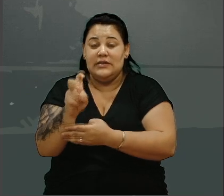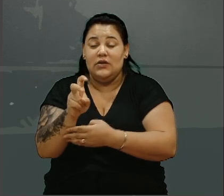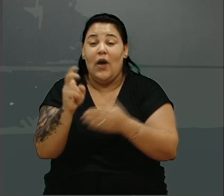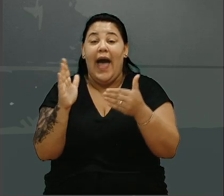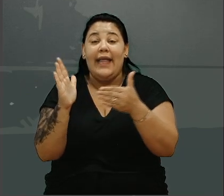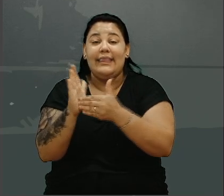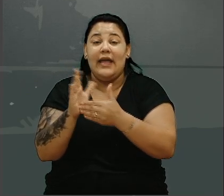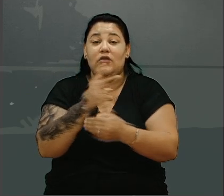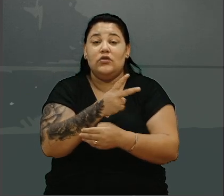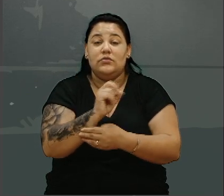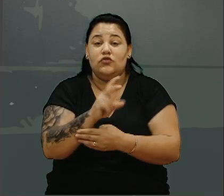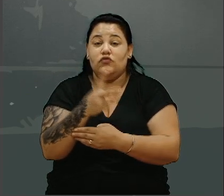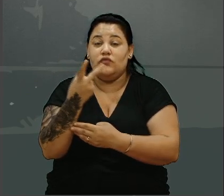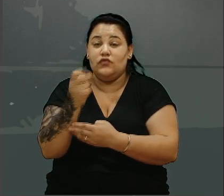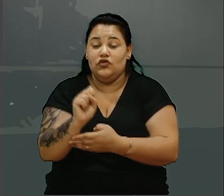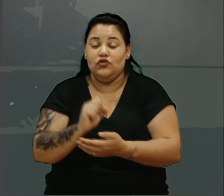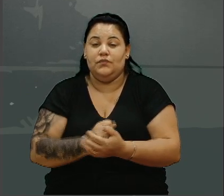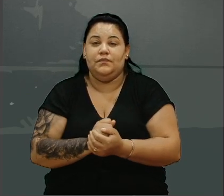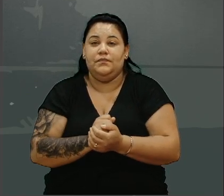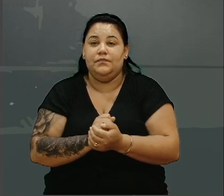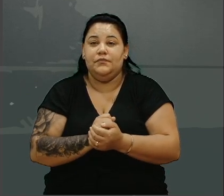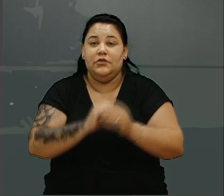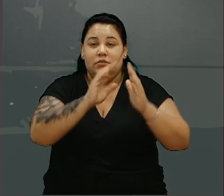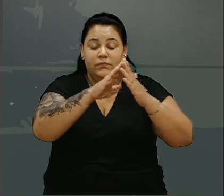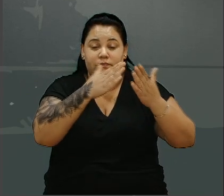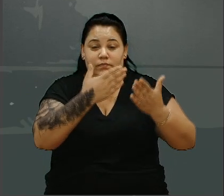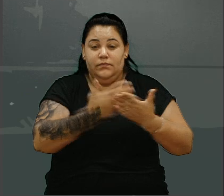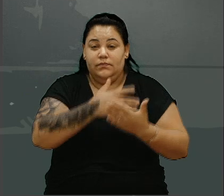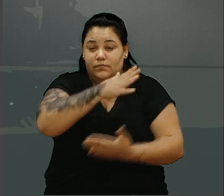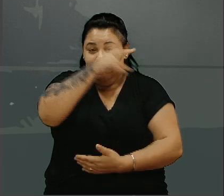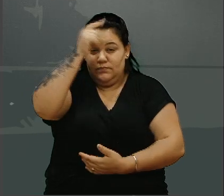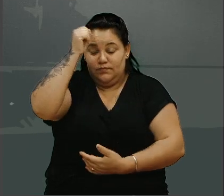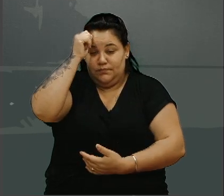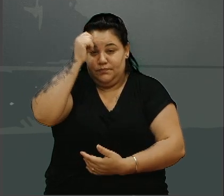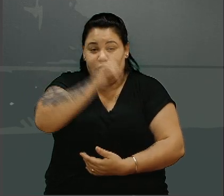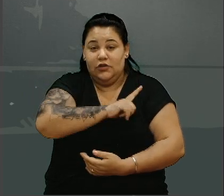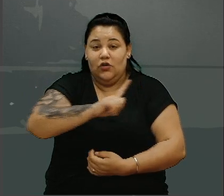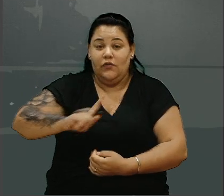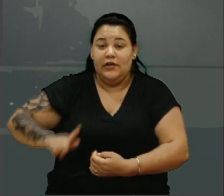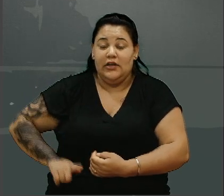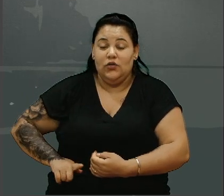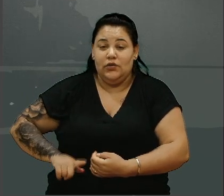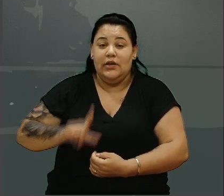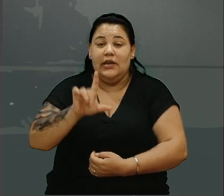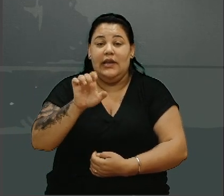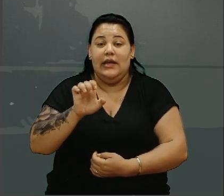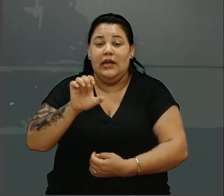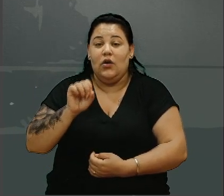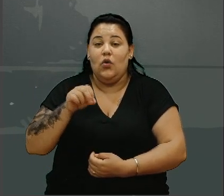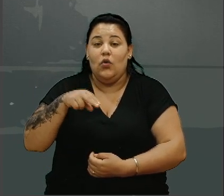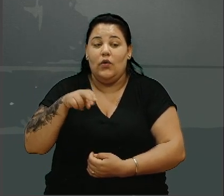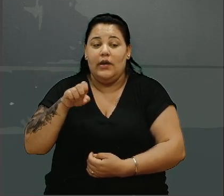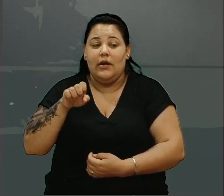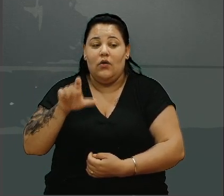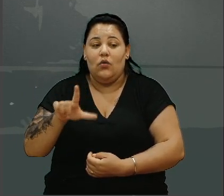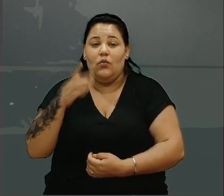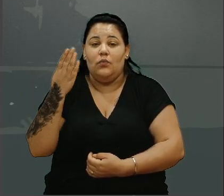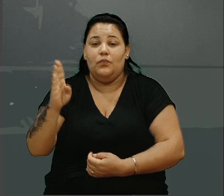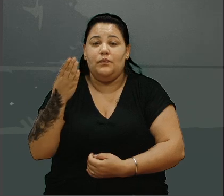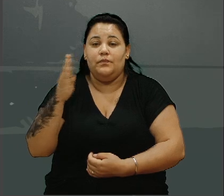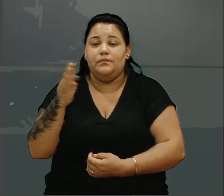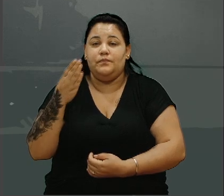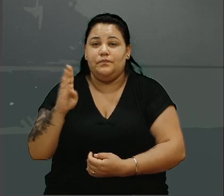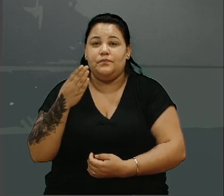2025-2028. Escola Municipal de Ensino Fundamental, Governador Leonel Brizola, vai entrar em fase